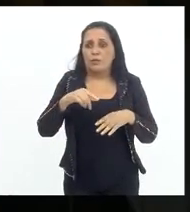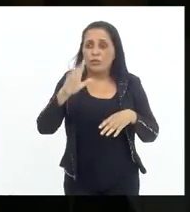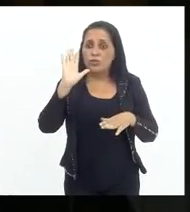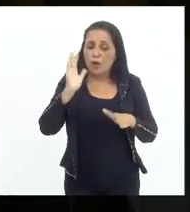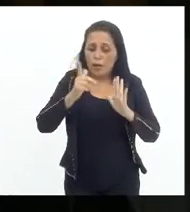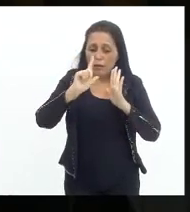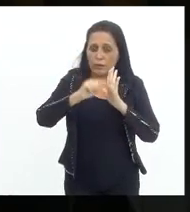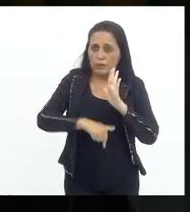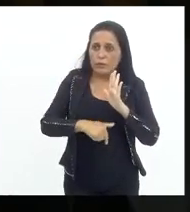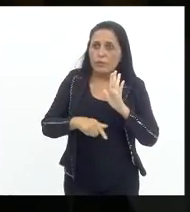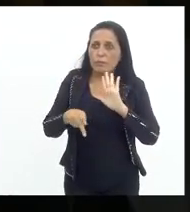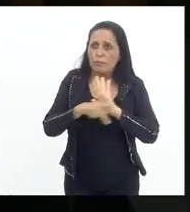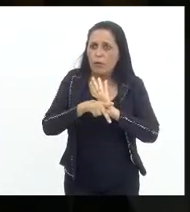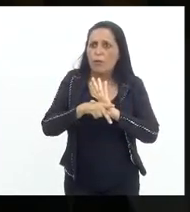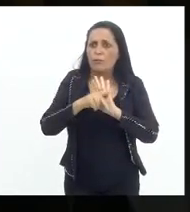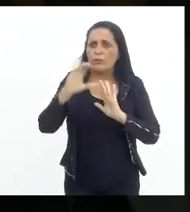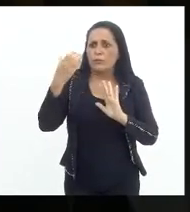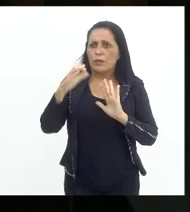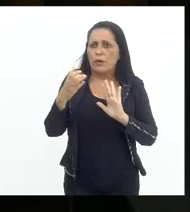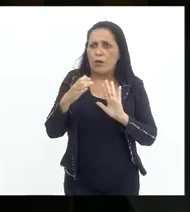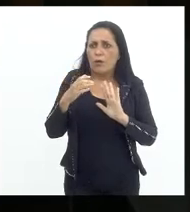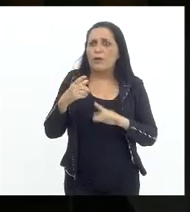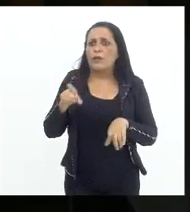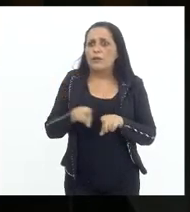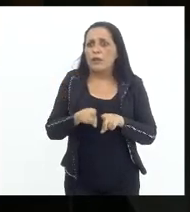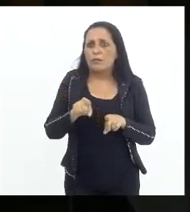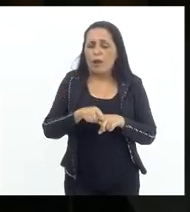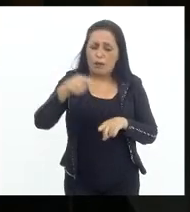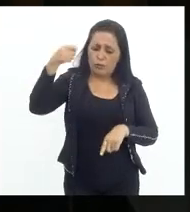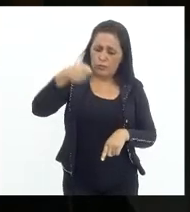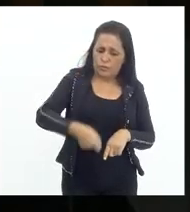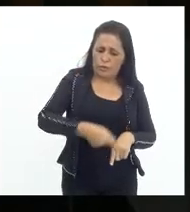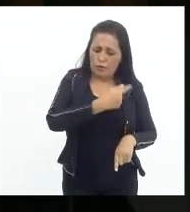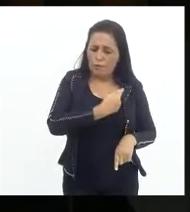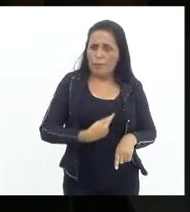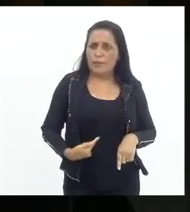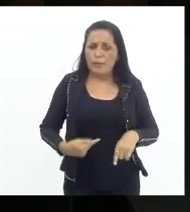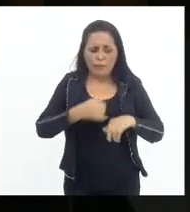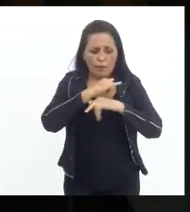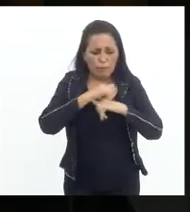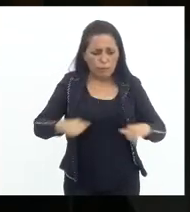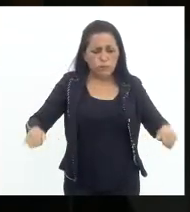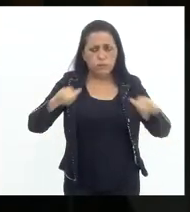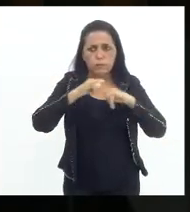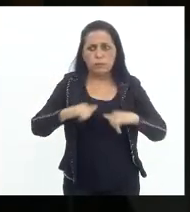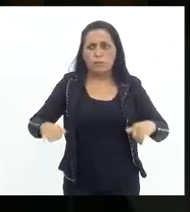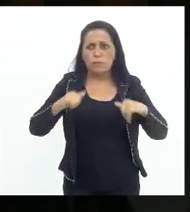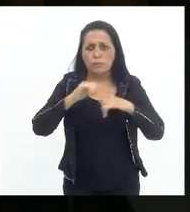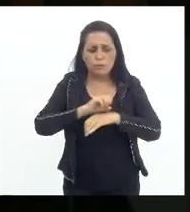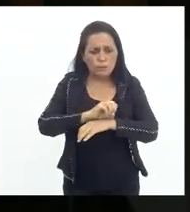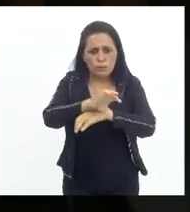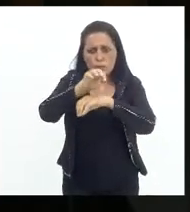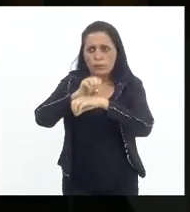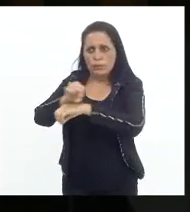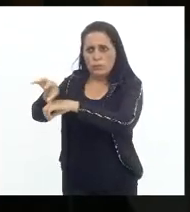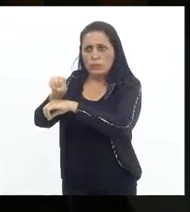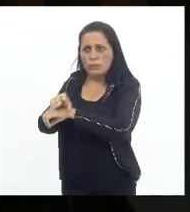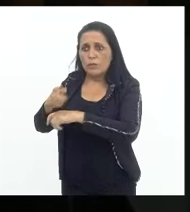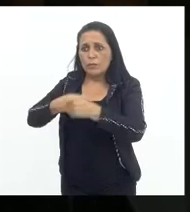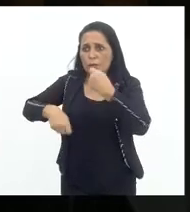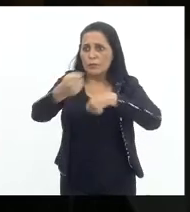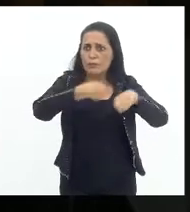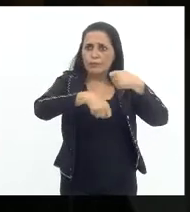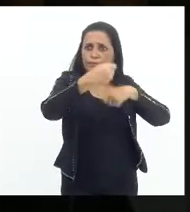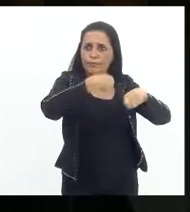atrasado mas como ele mesmo ou as autoridades governamentais fazerem os anúncios oficiais os anúncios que parte da licitação